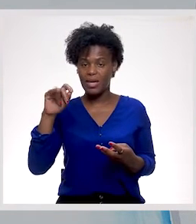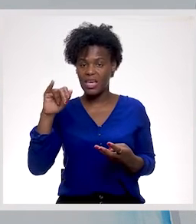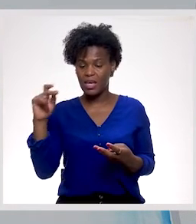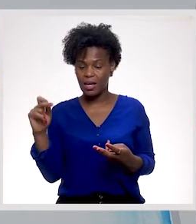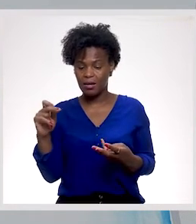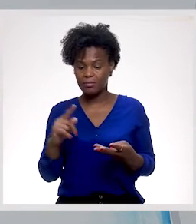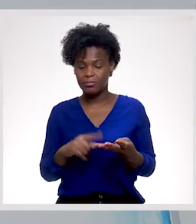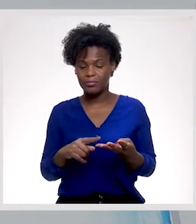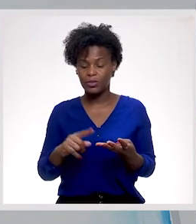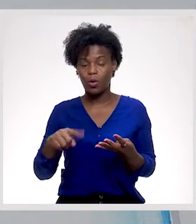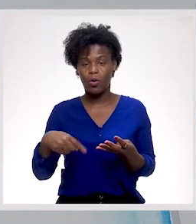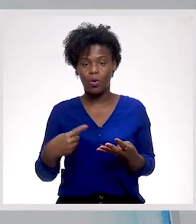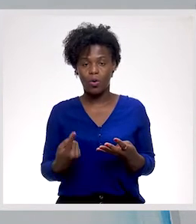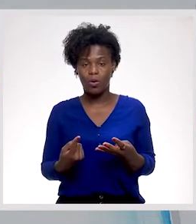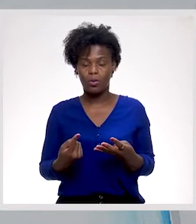temos